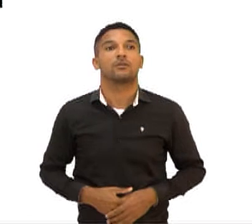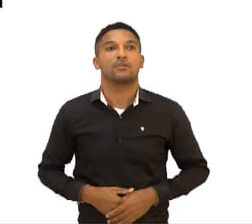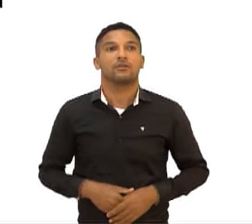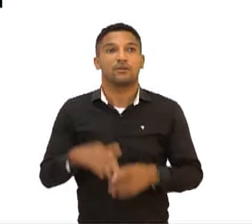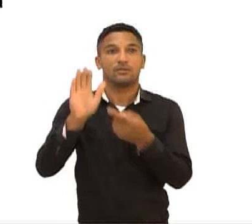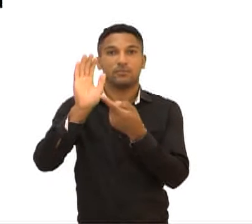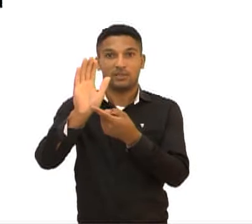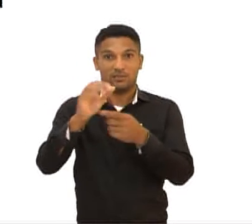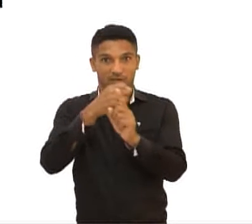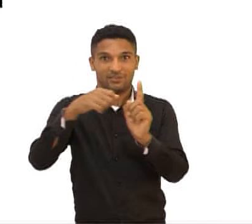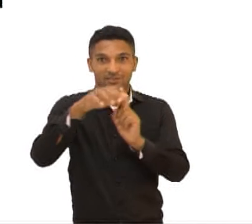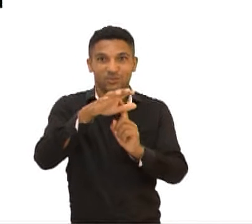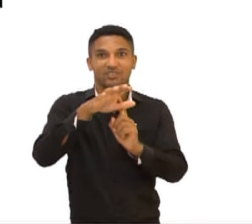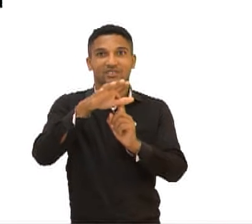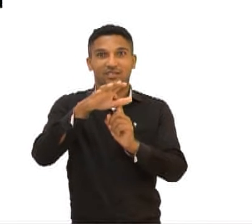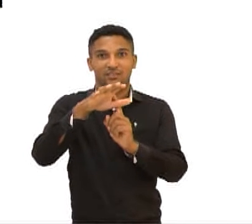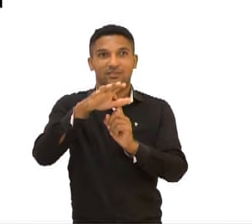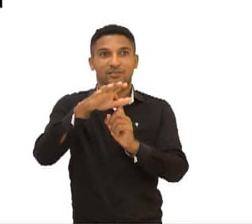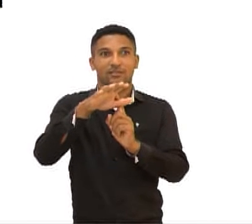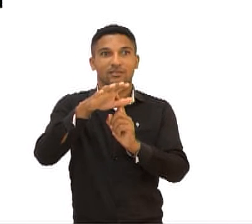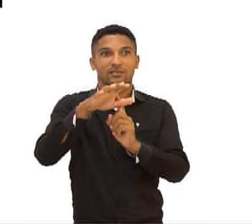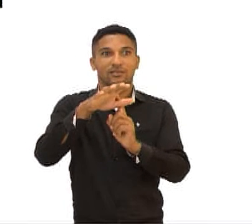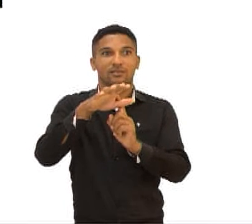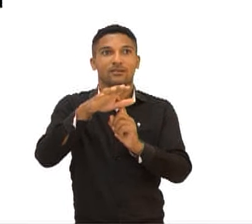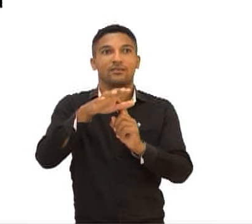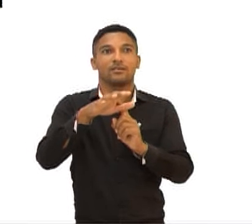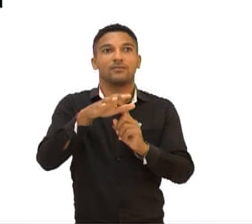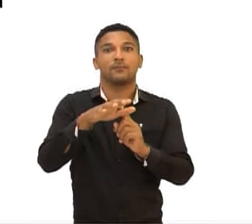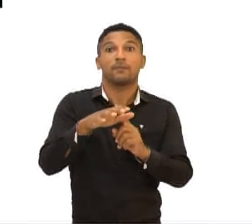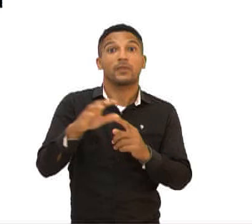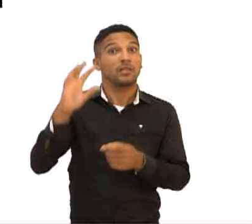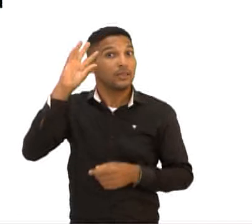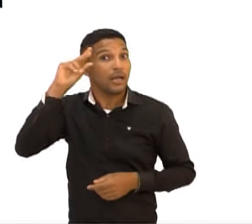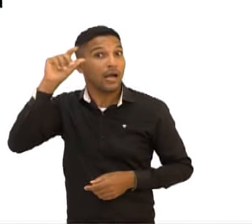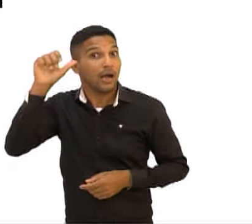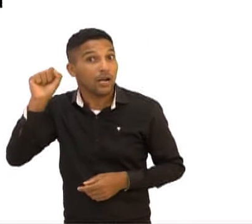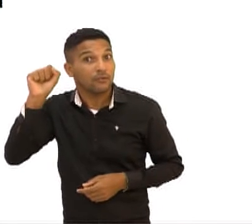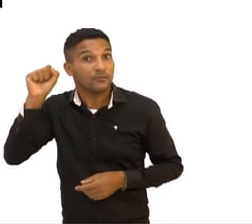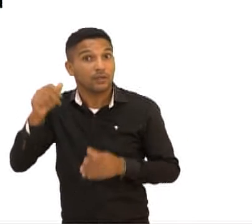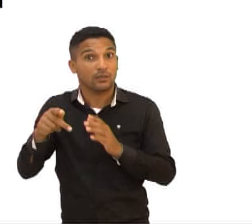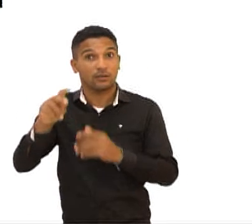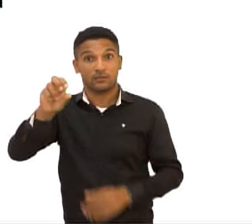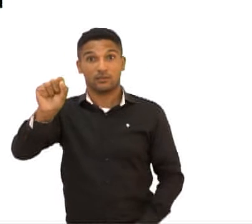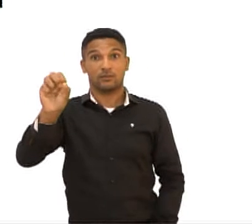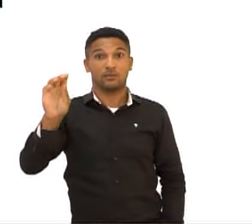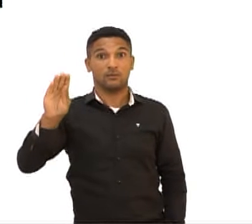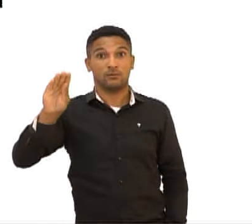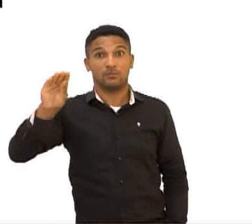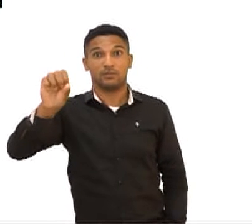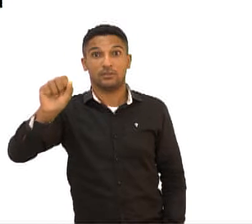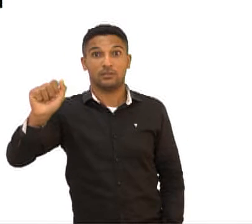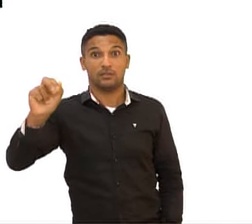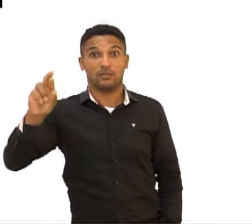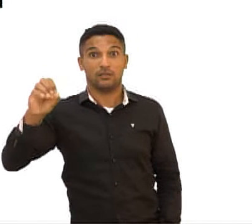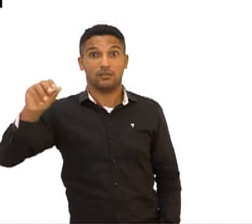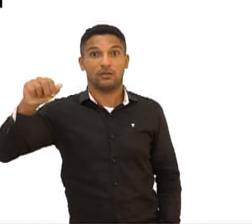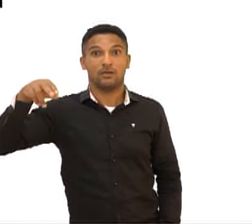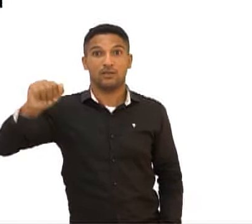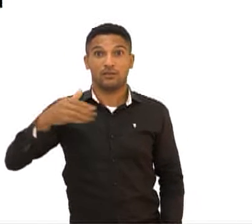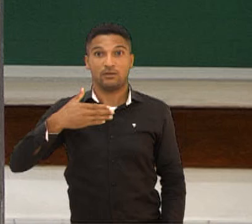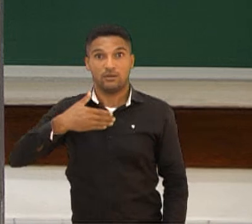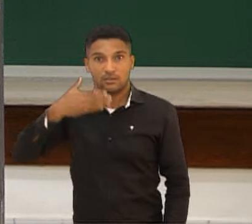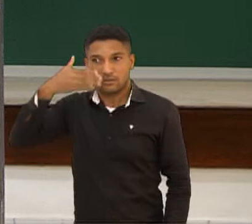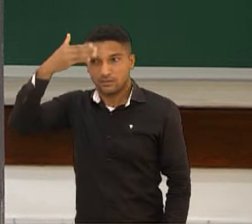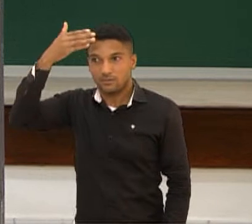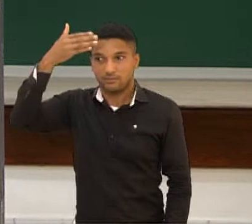as sociedades que se desenvolveram na África subsaariana. Nós já estudamos na nossa aula anterior, né, que a África